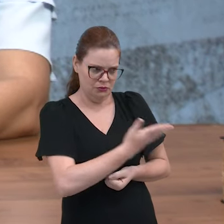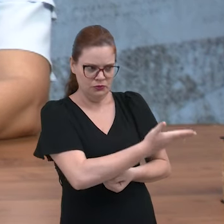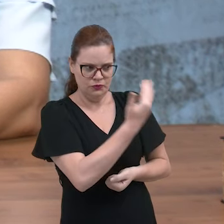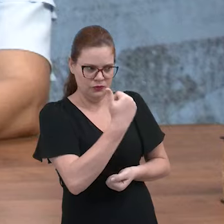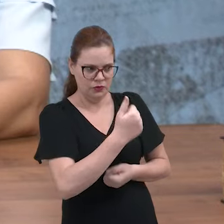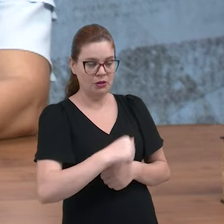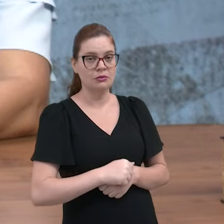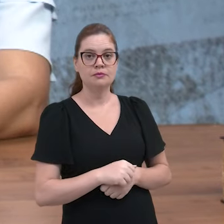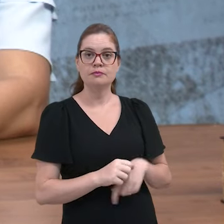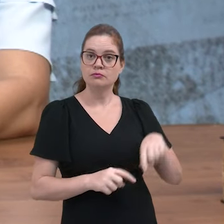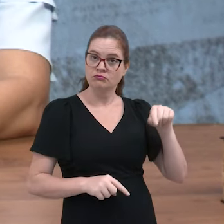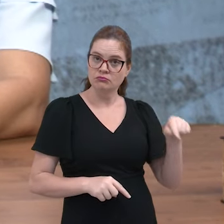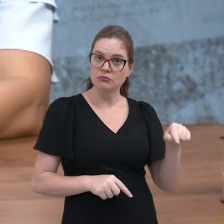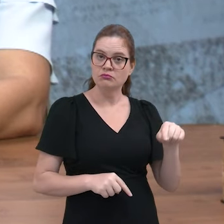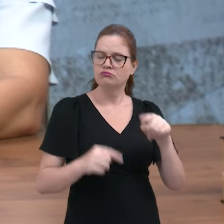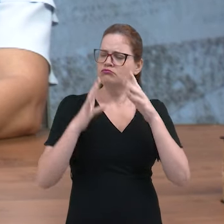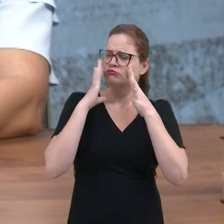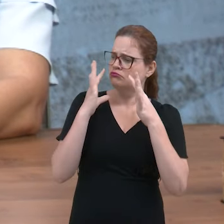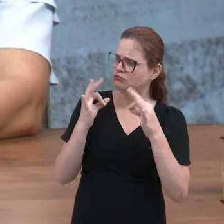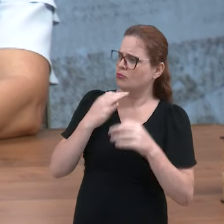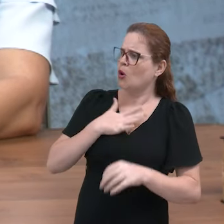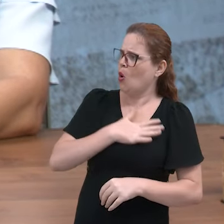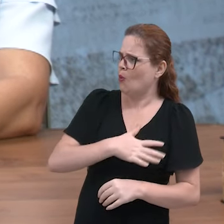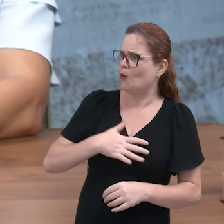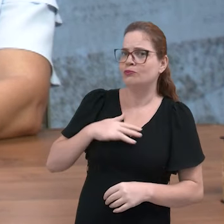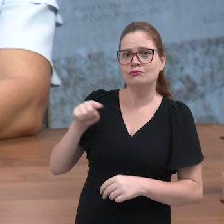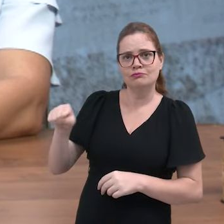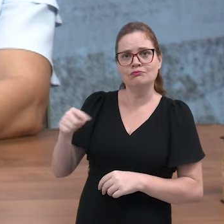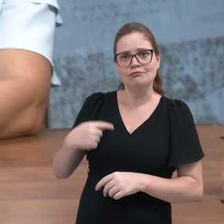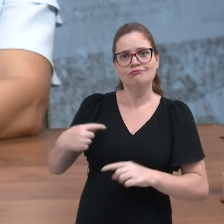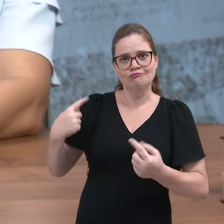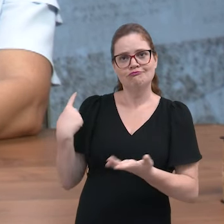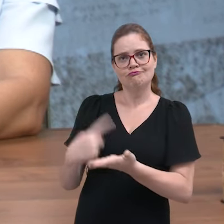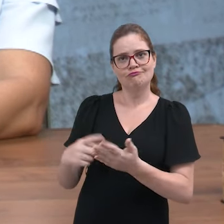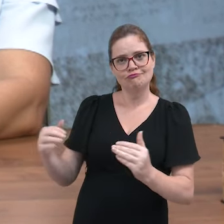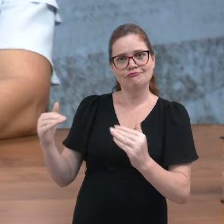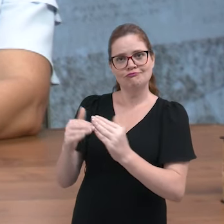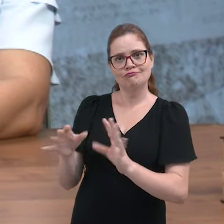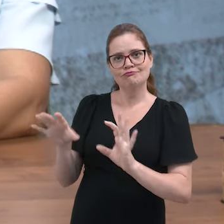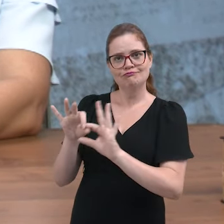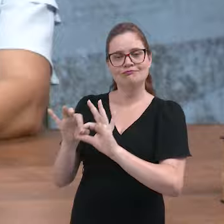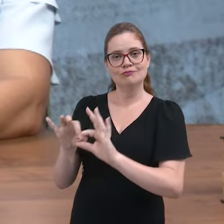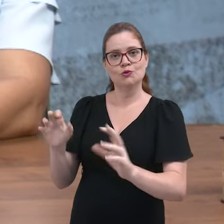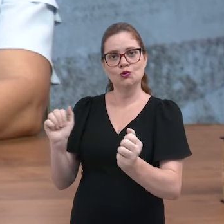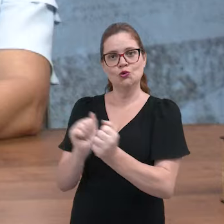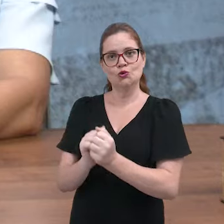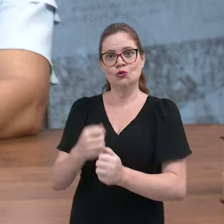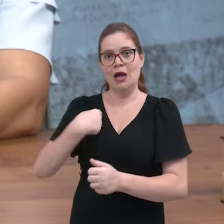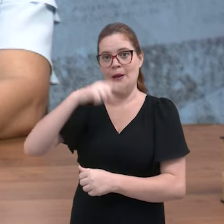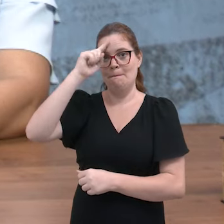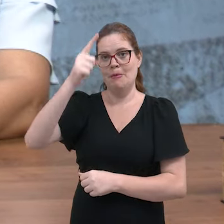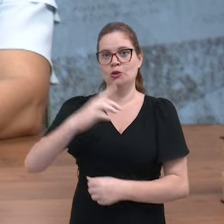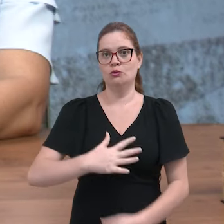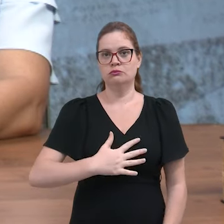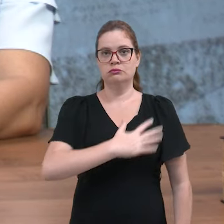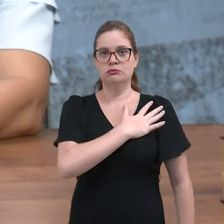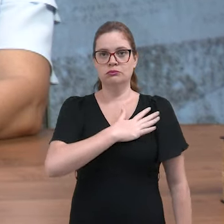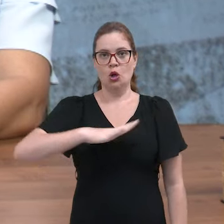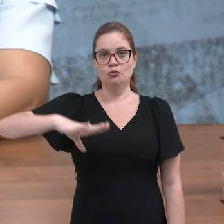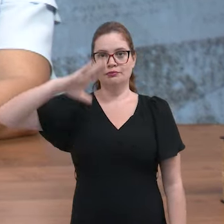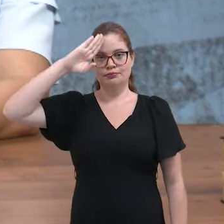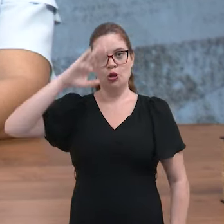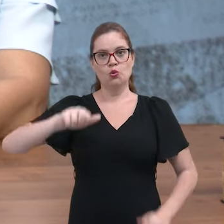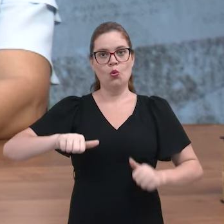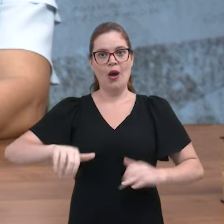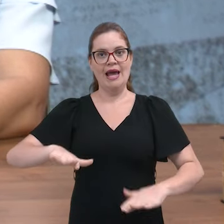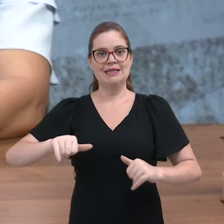E Ben-Hadad deu ouvidos ao rei Asa e enviou os capitães dos exércitos que